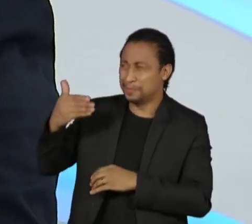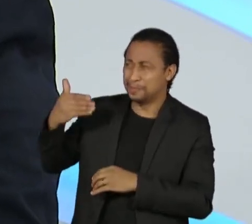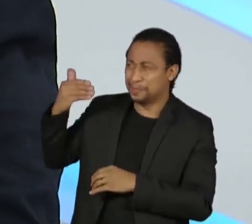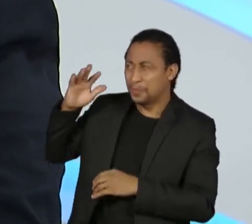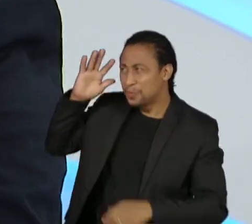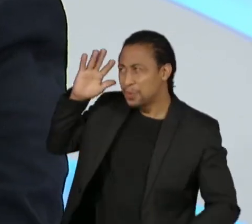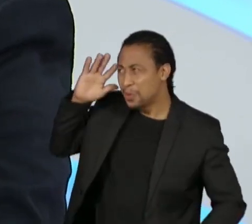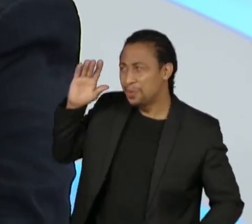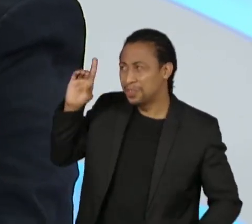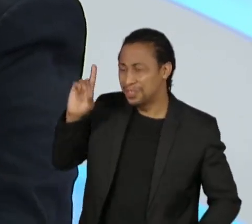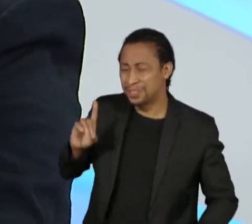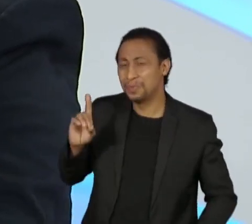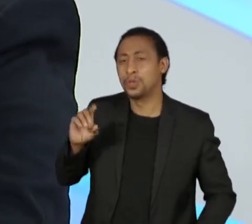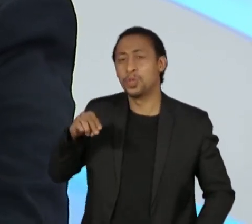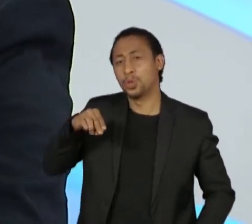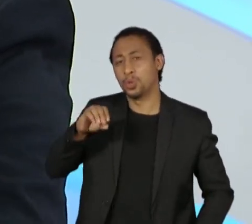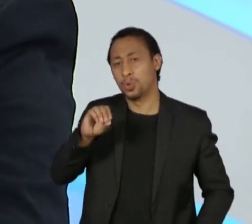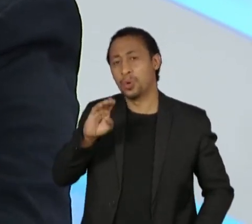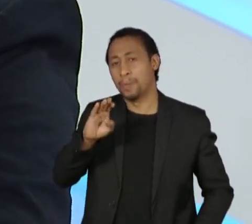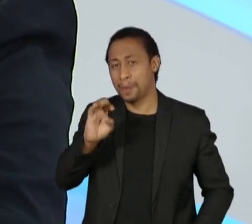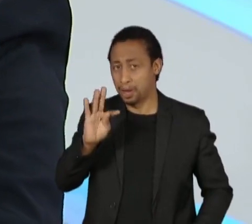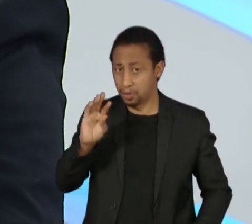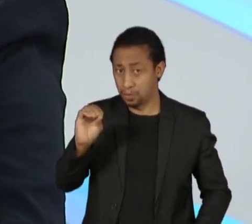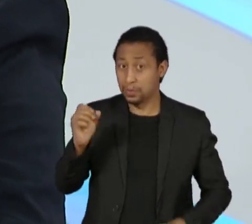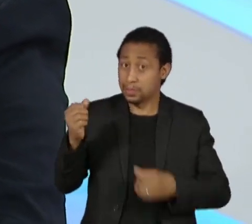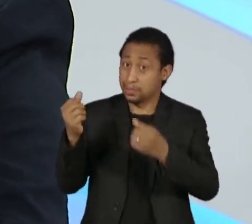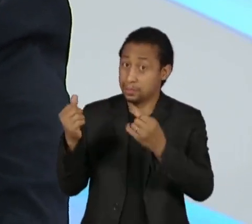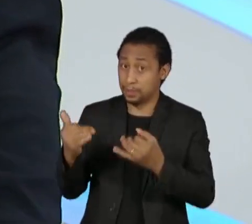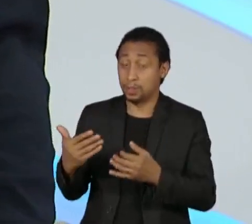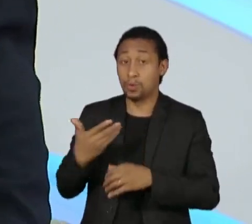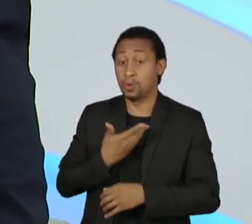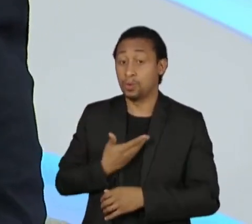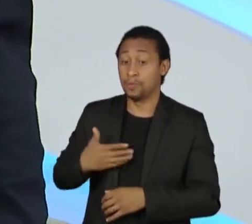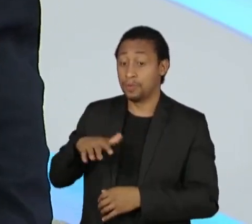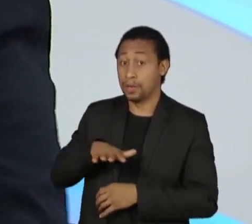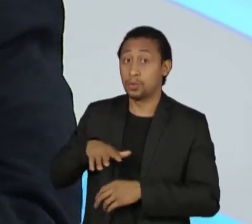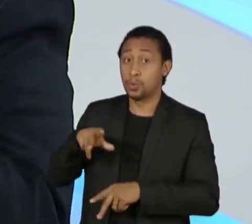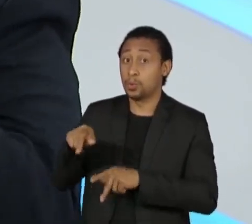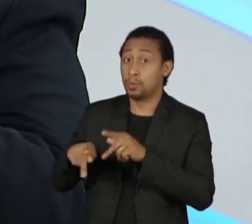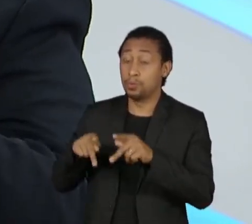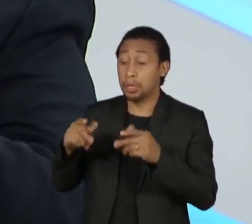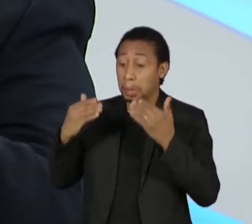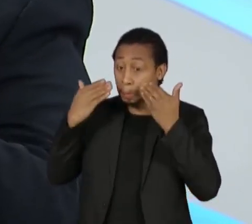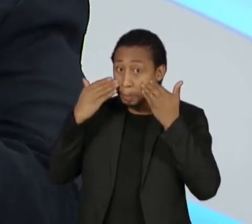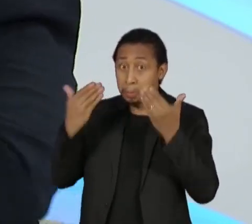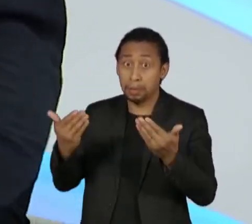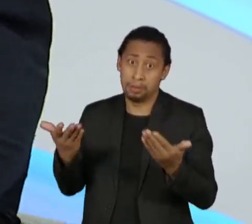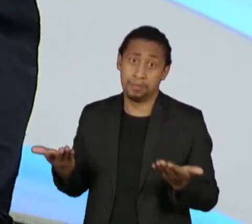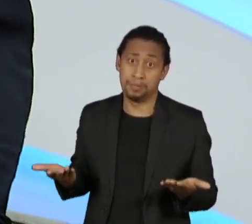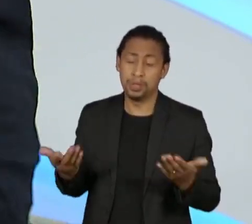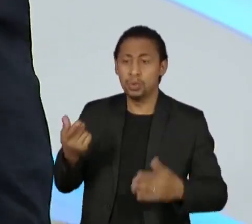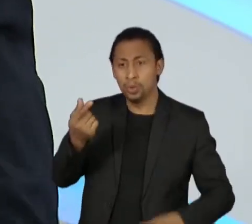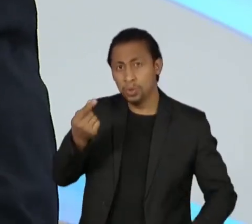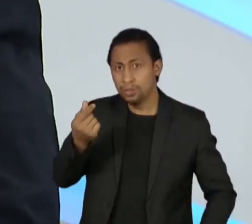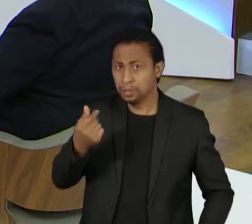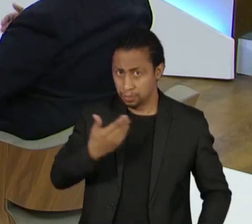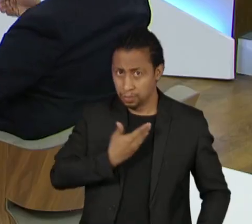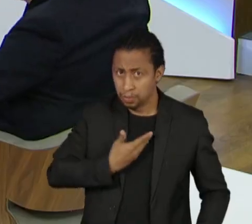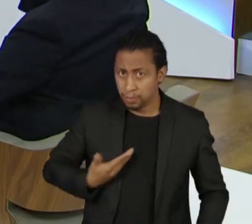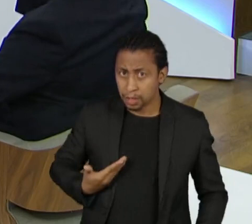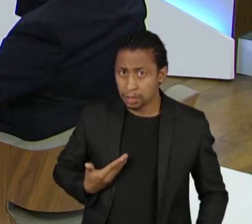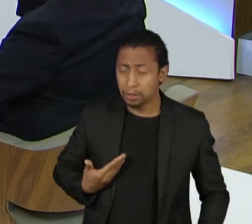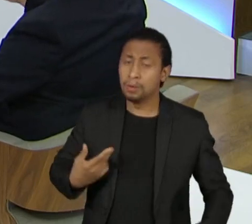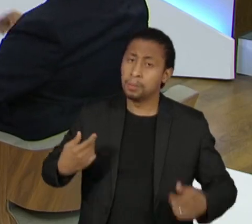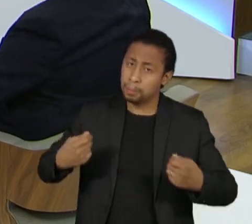Bobbio, que diz que a República é o governo do público em público. Então, se o dinheiro é público, ele só pode ser aplicado